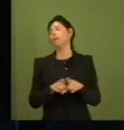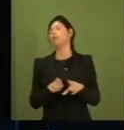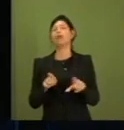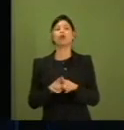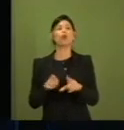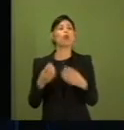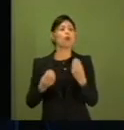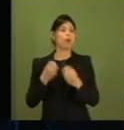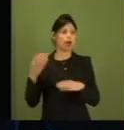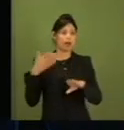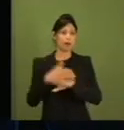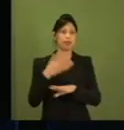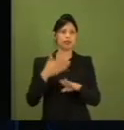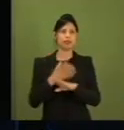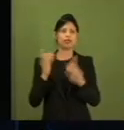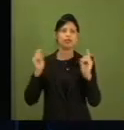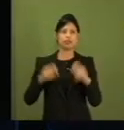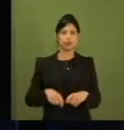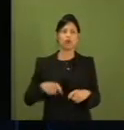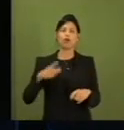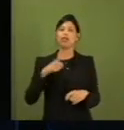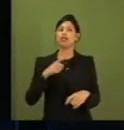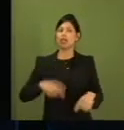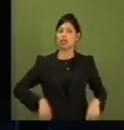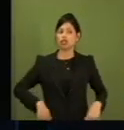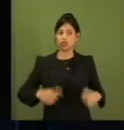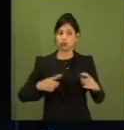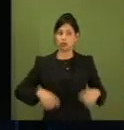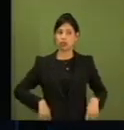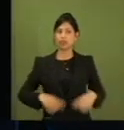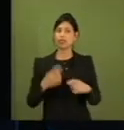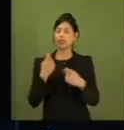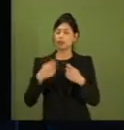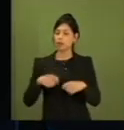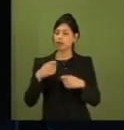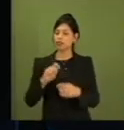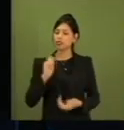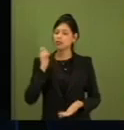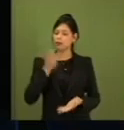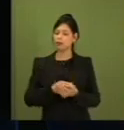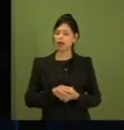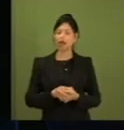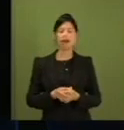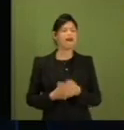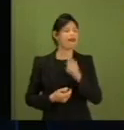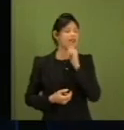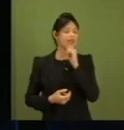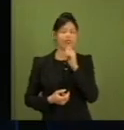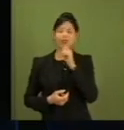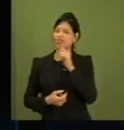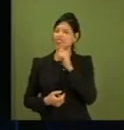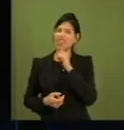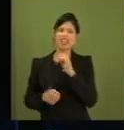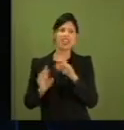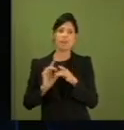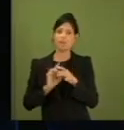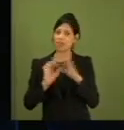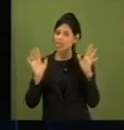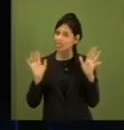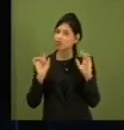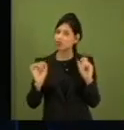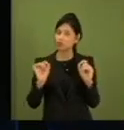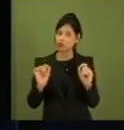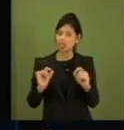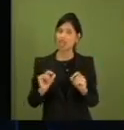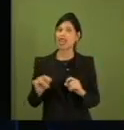da receita, inscrição de despesas em restos a pagar sem disponibilidade de caixa, cumprimento da aplicação de